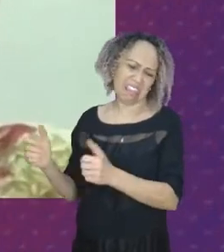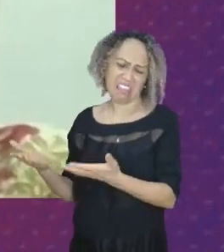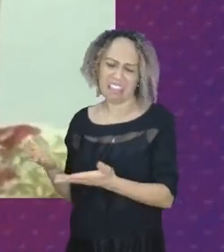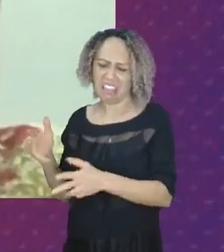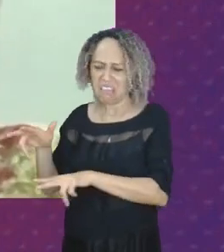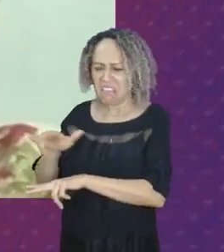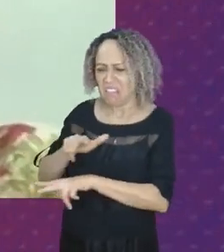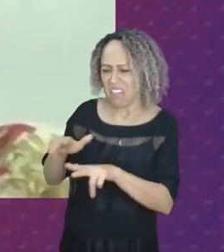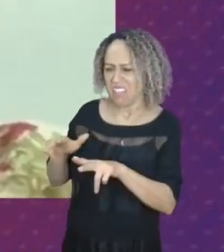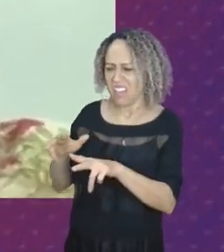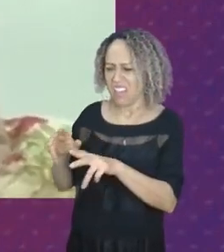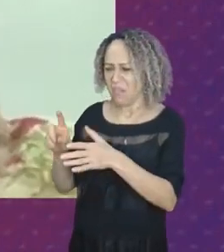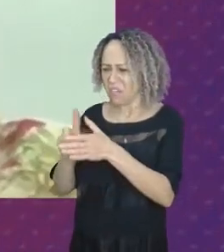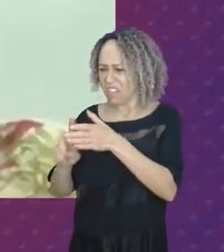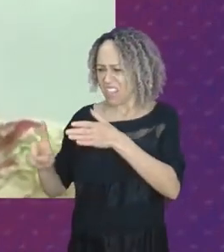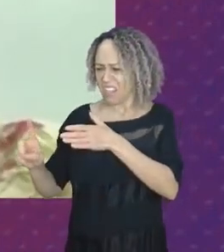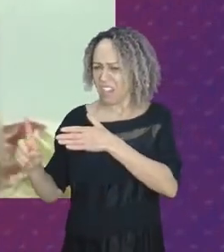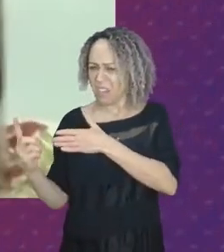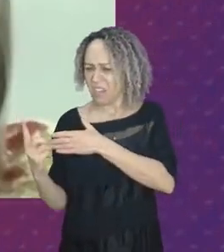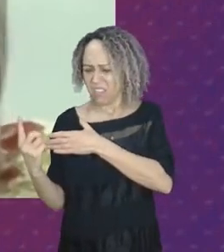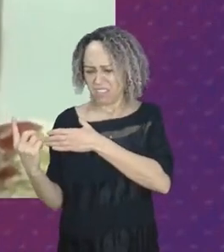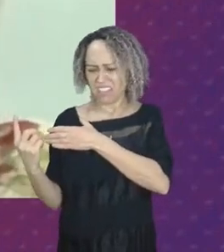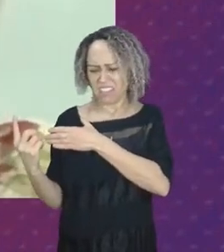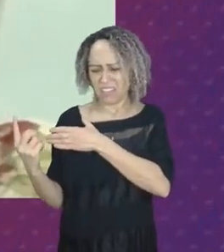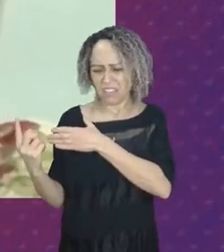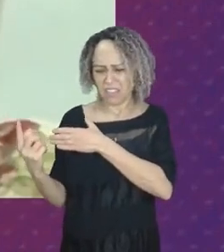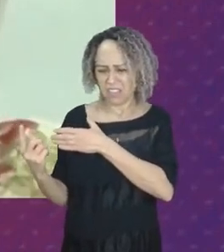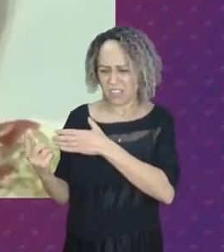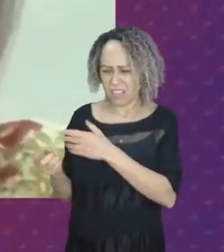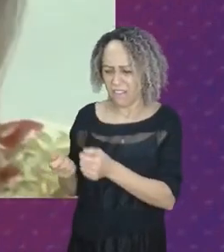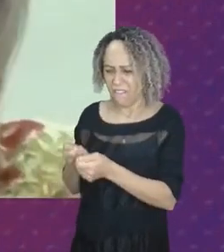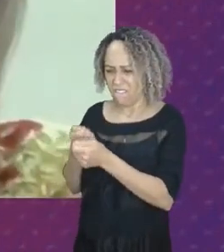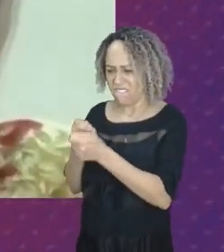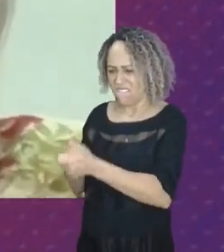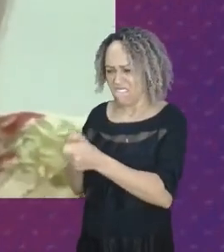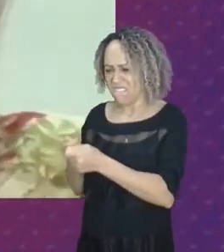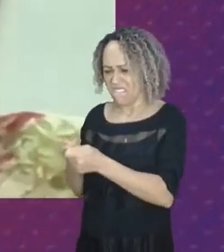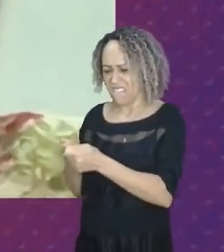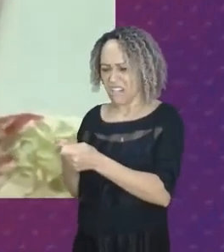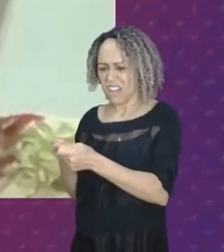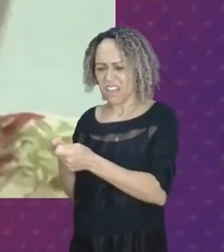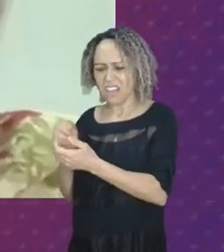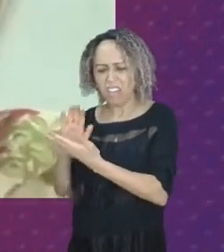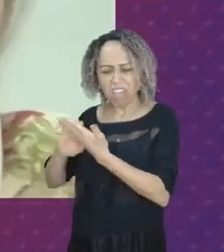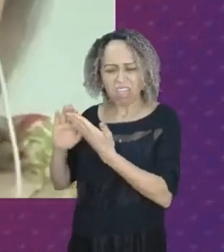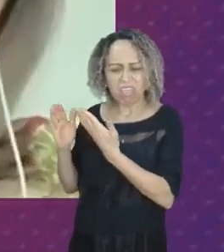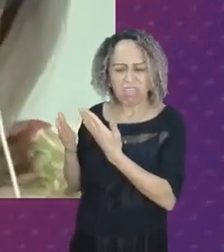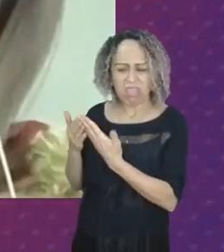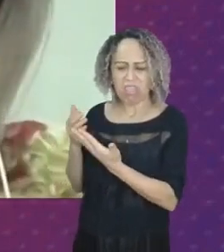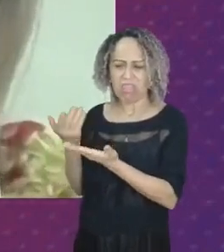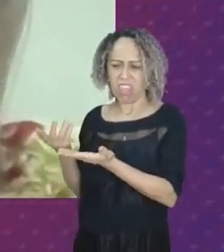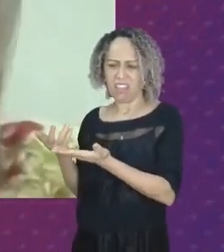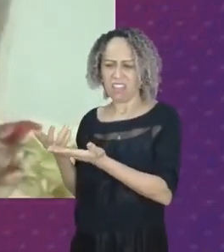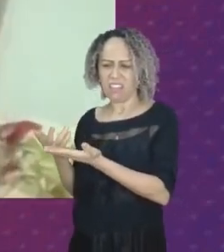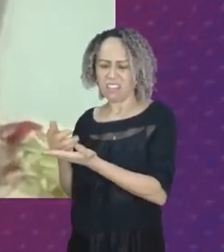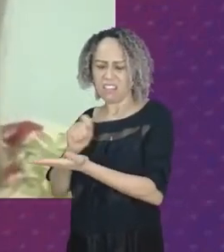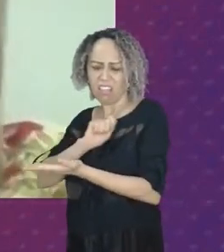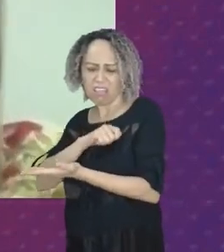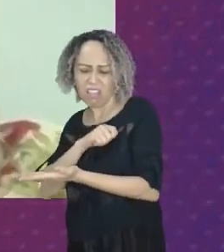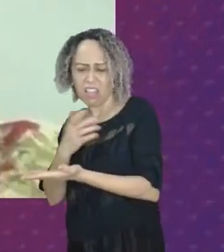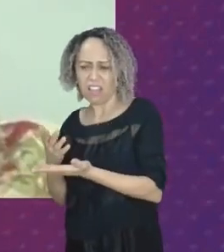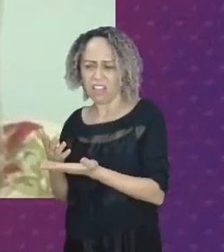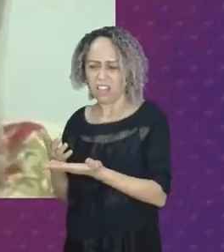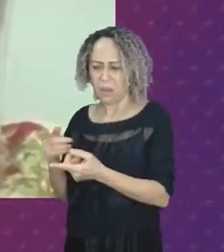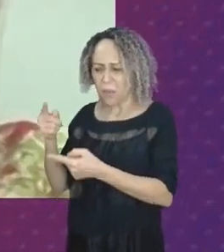manipulação, isolamento, perseguição contumaz, chantagem, impedir que a mulher trabalhe,